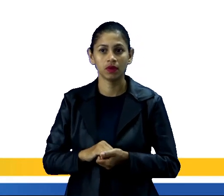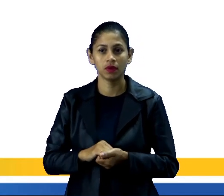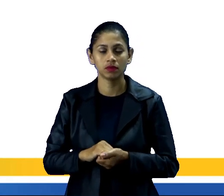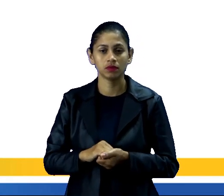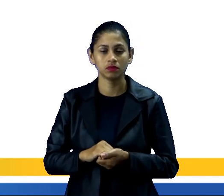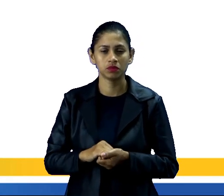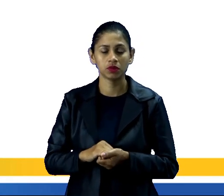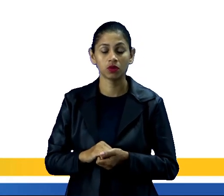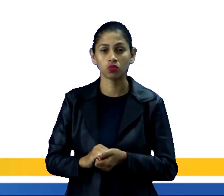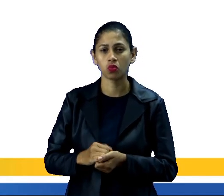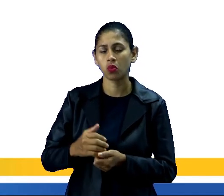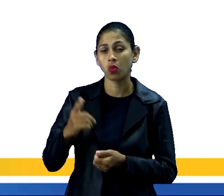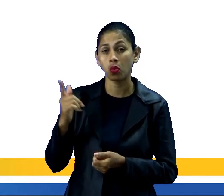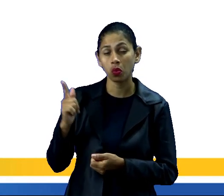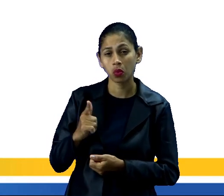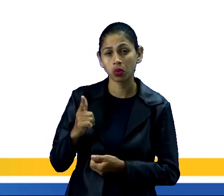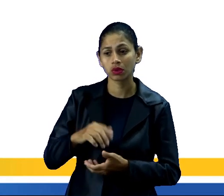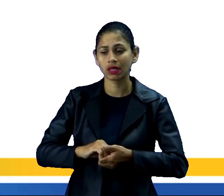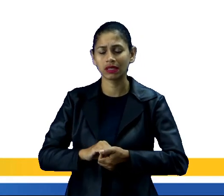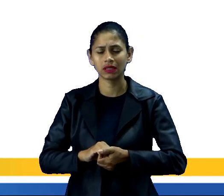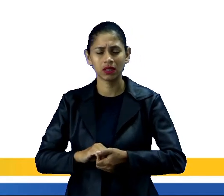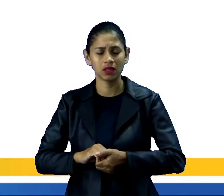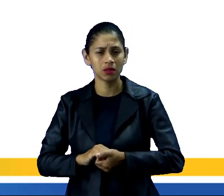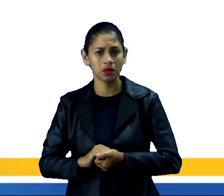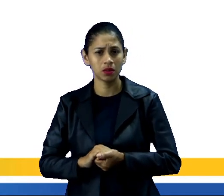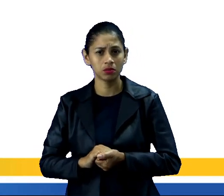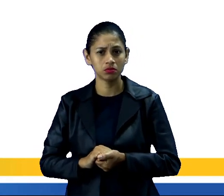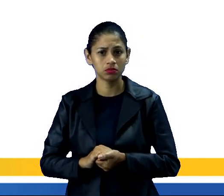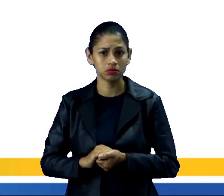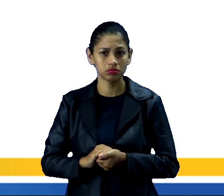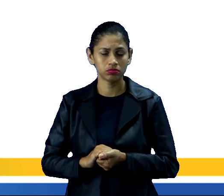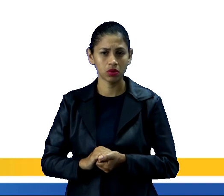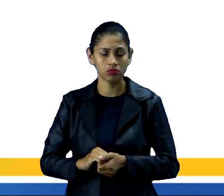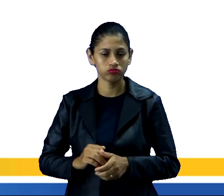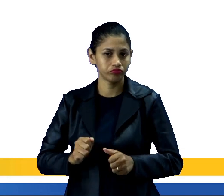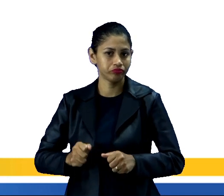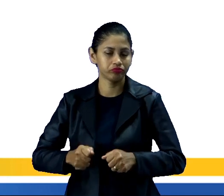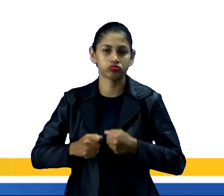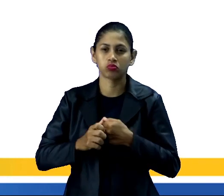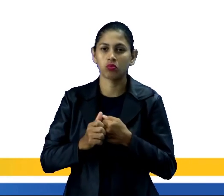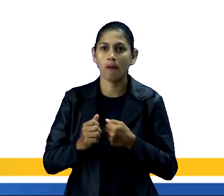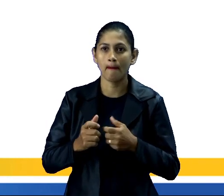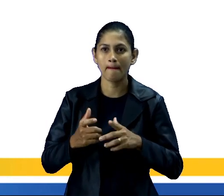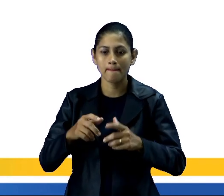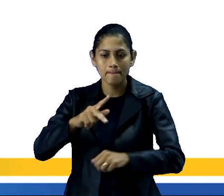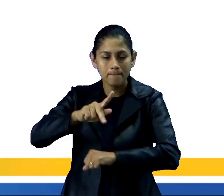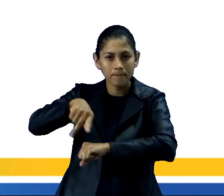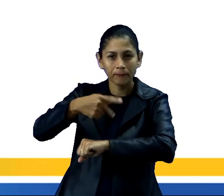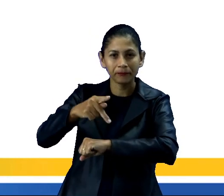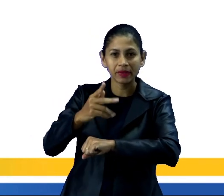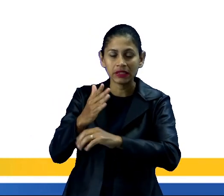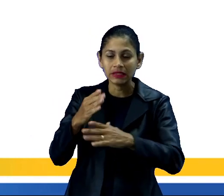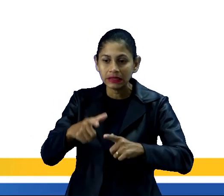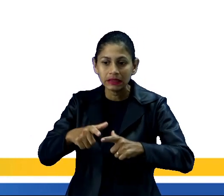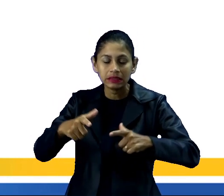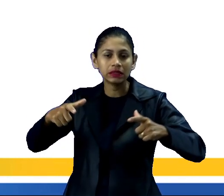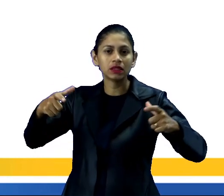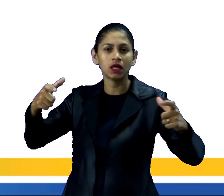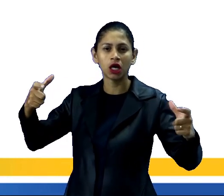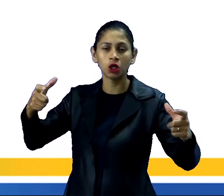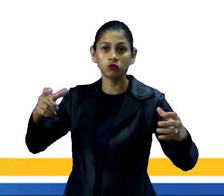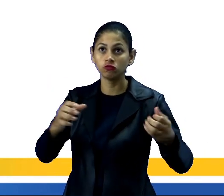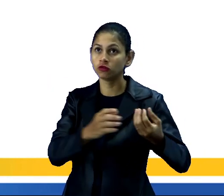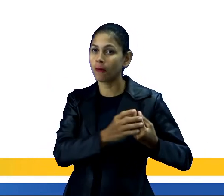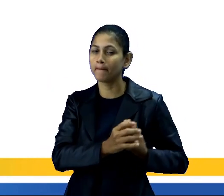um país poderoso, né, com muitos territórios, né. Então Hitler, né, tentou lhe dar um golpe de Estado, né, lá em 23, que é o Putsch